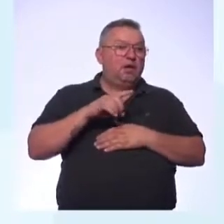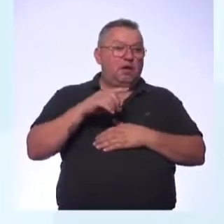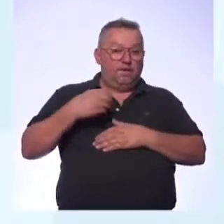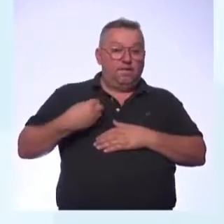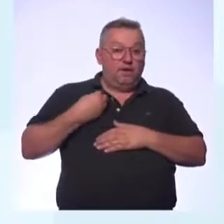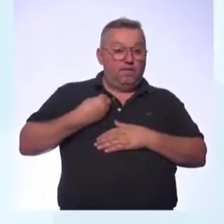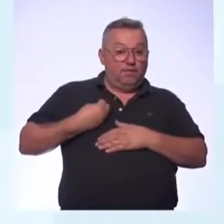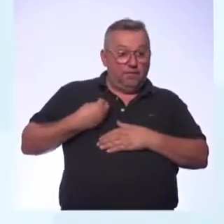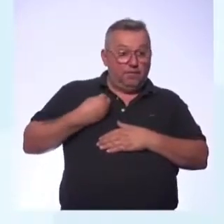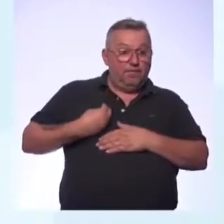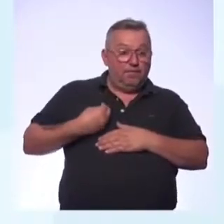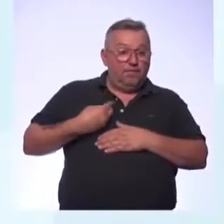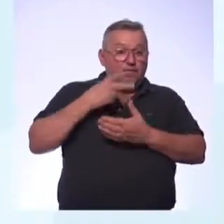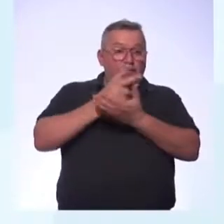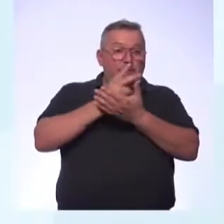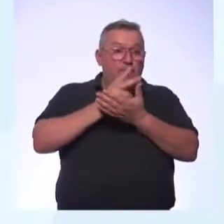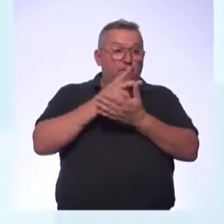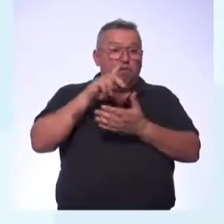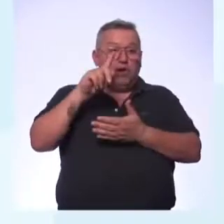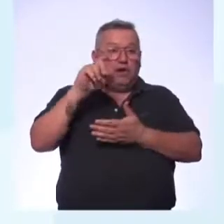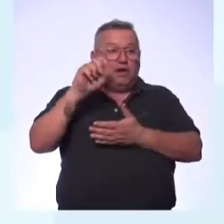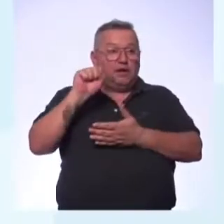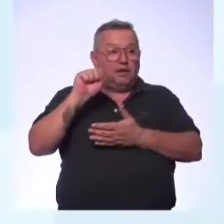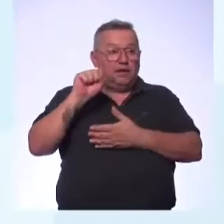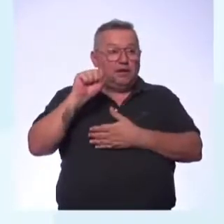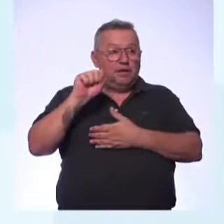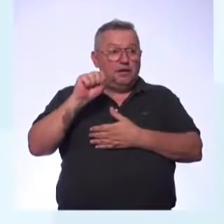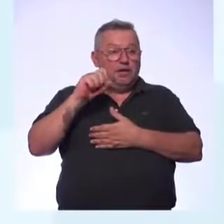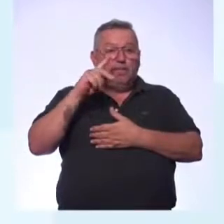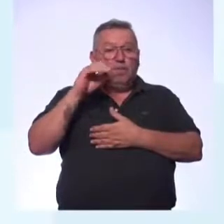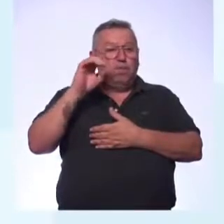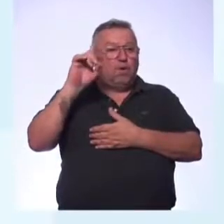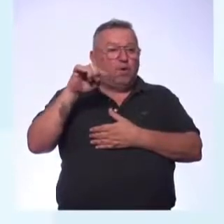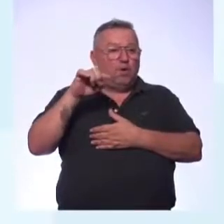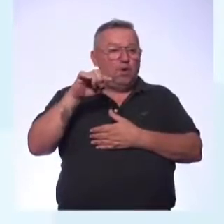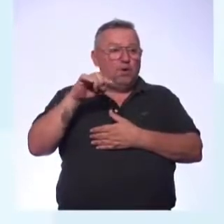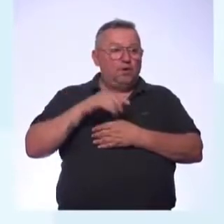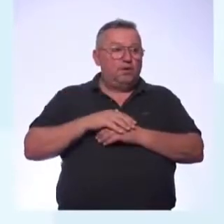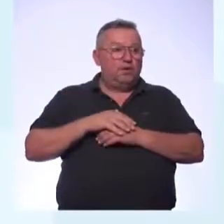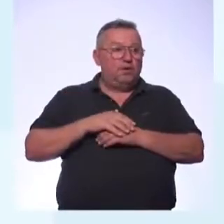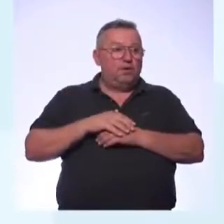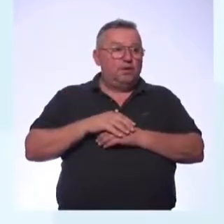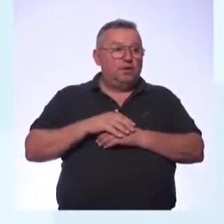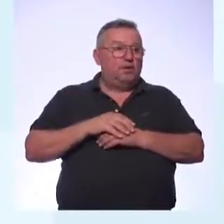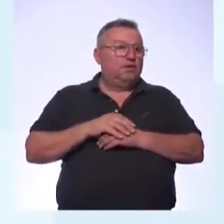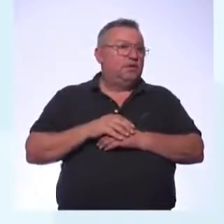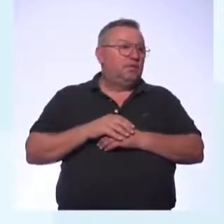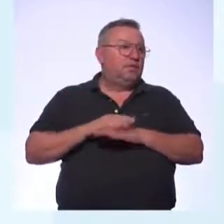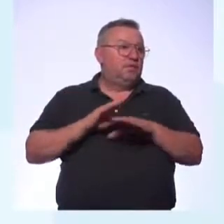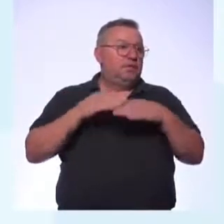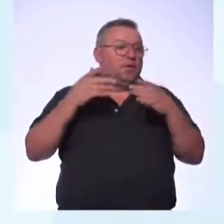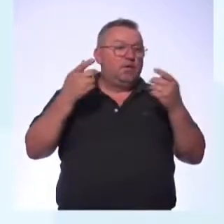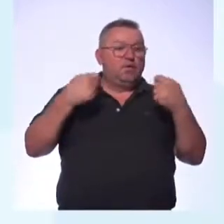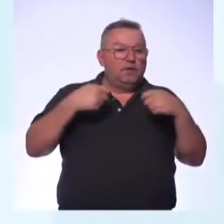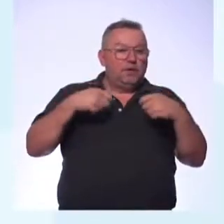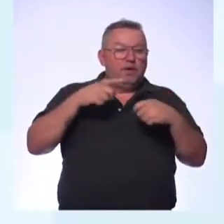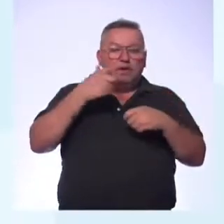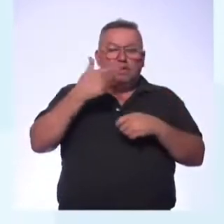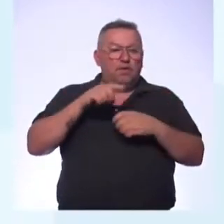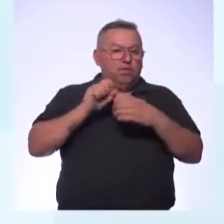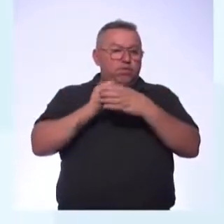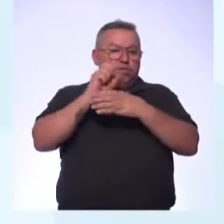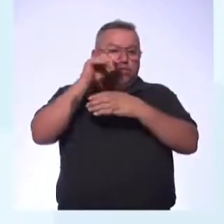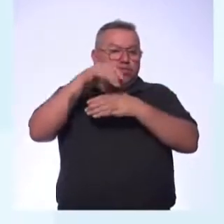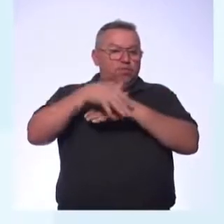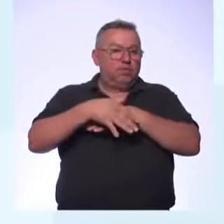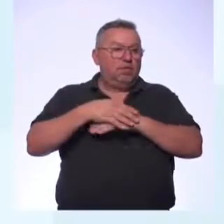ativo, mesmo só soltando gases, né, poeira, né, e principalmente monóxido de carbono. Tá? Ele necessariamente não precisa soltar